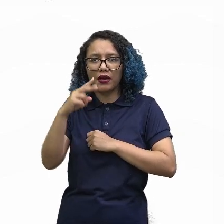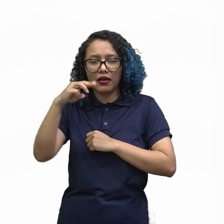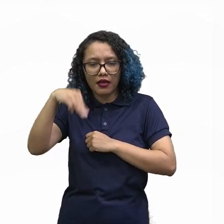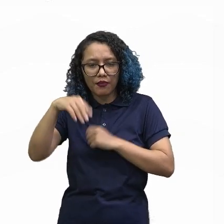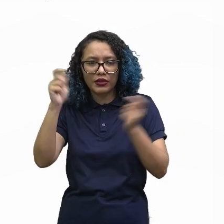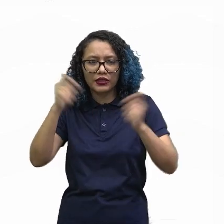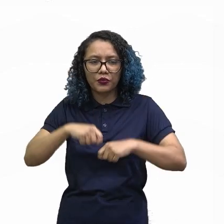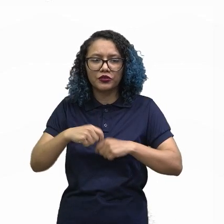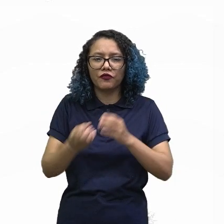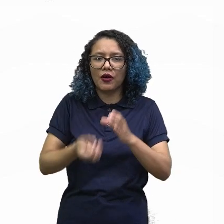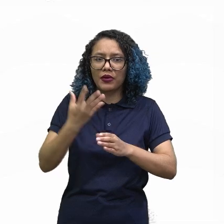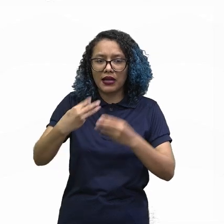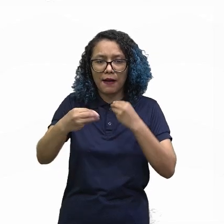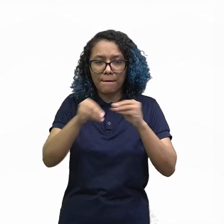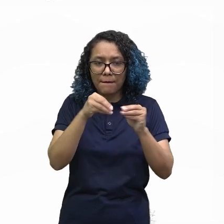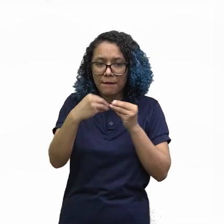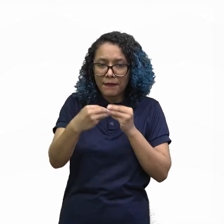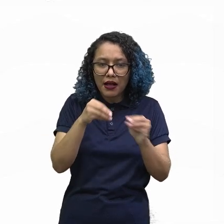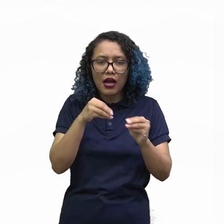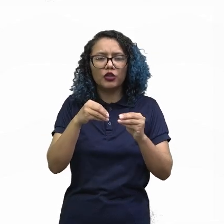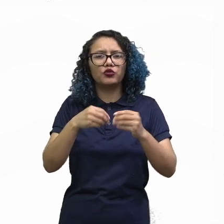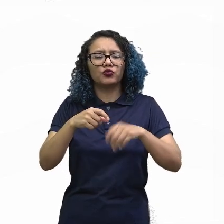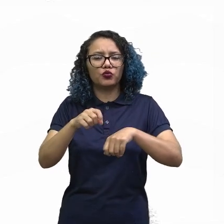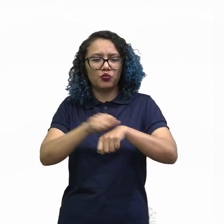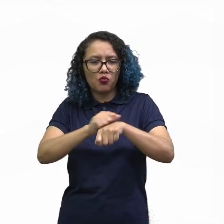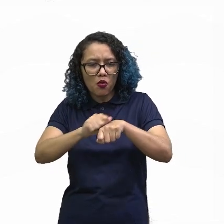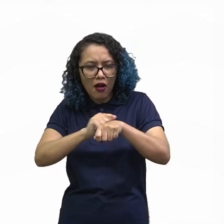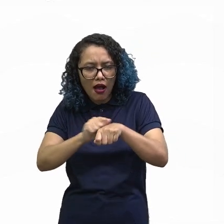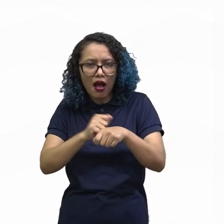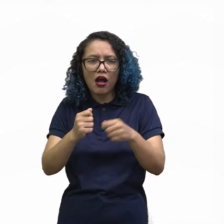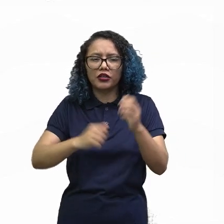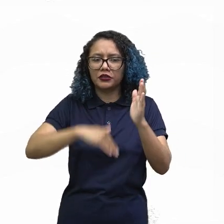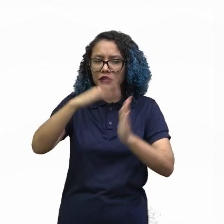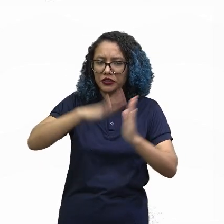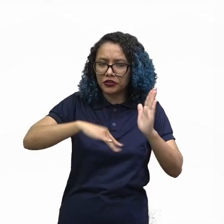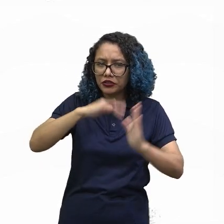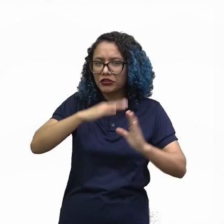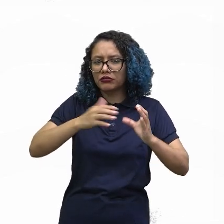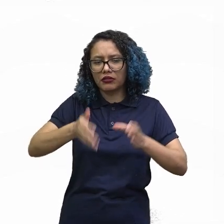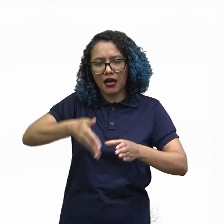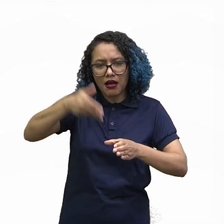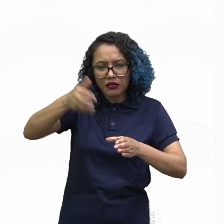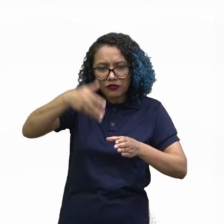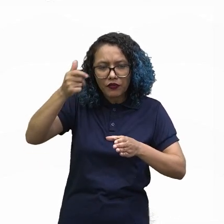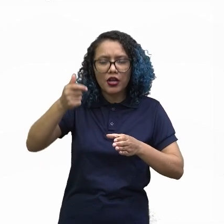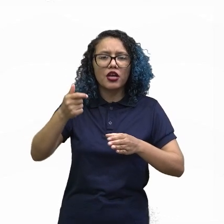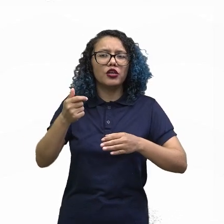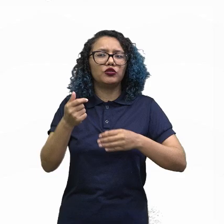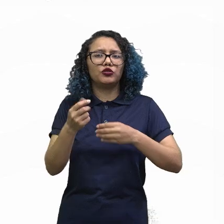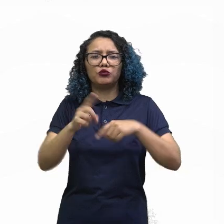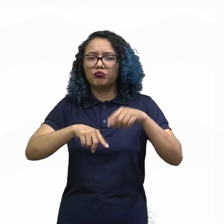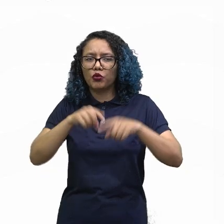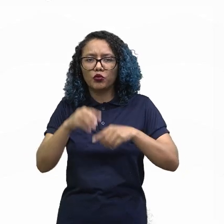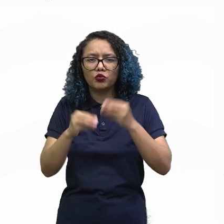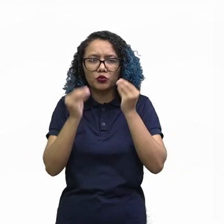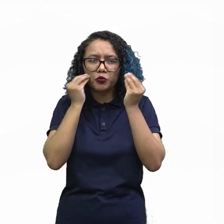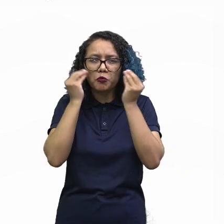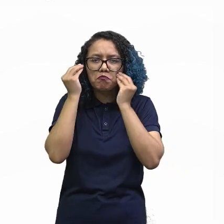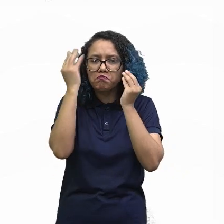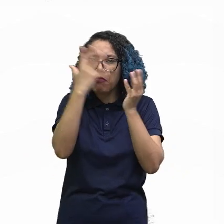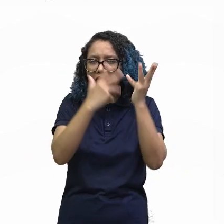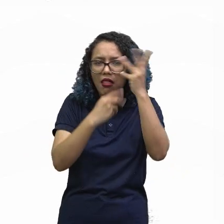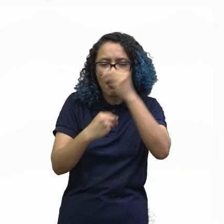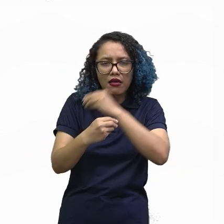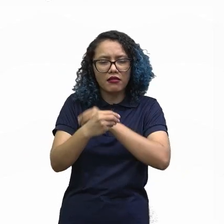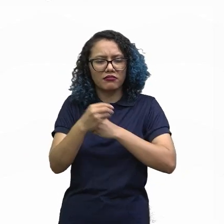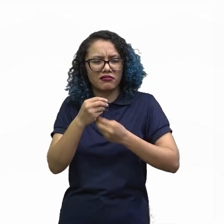fabricação de plásticos, borrachas sintéticas, tintas, solventes, produtos